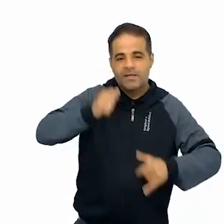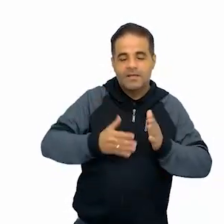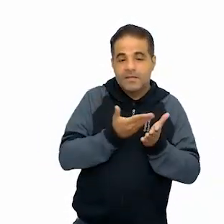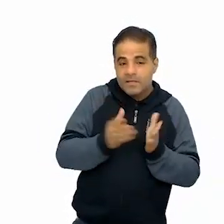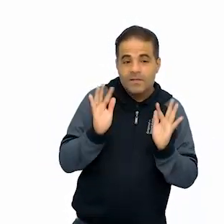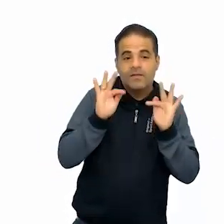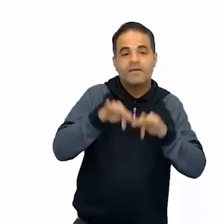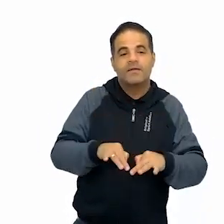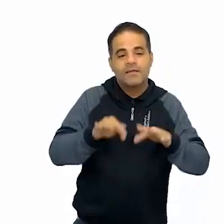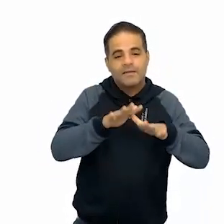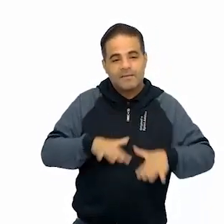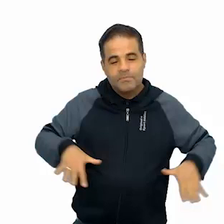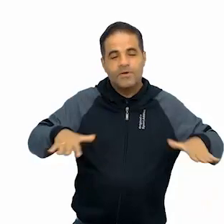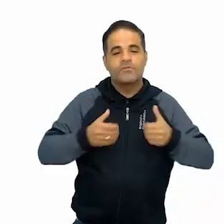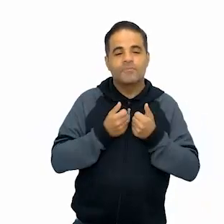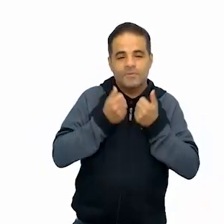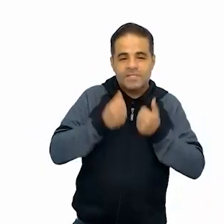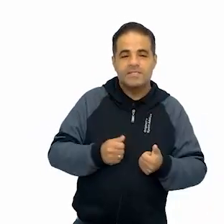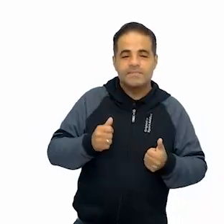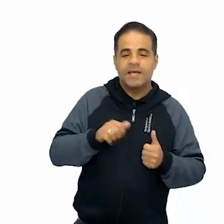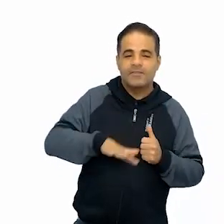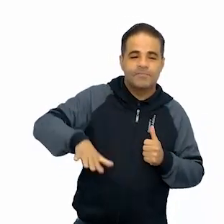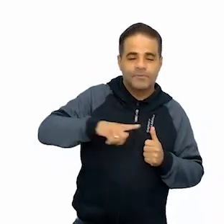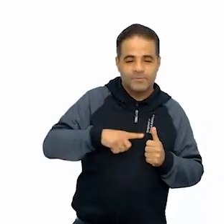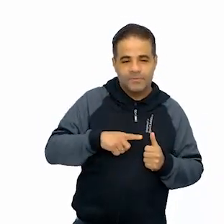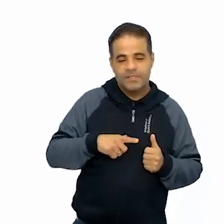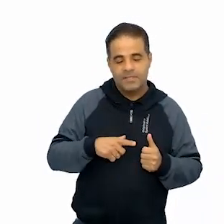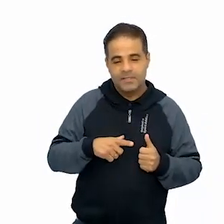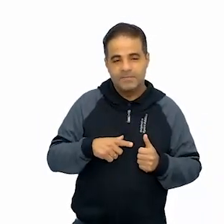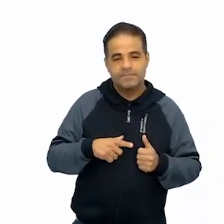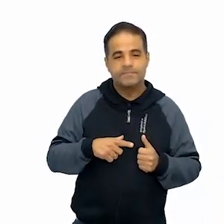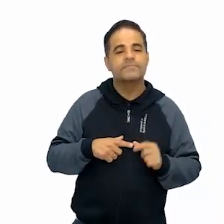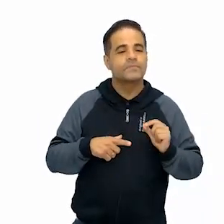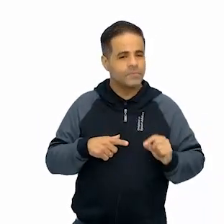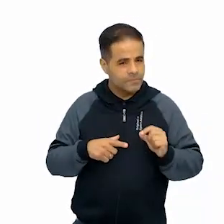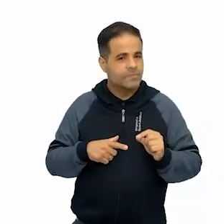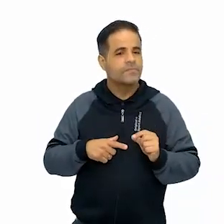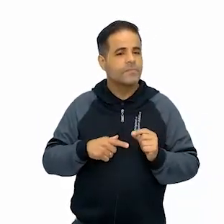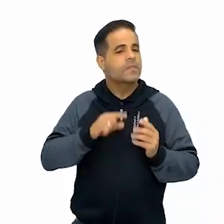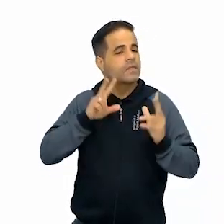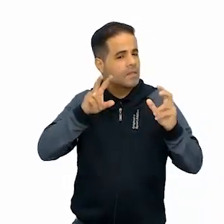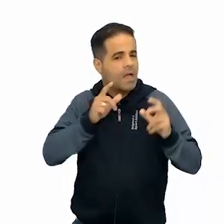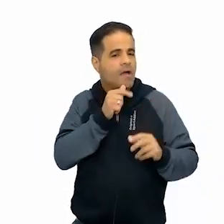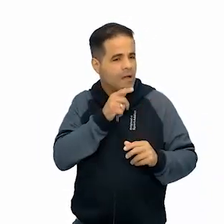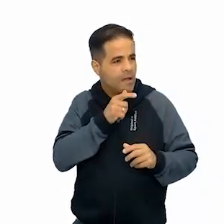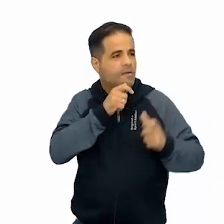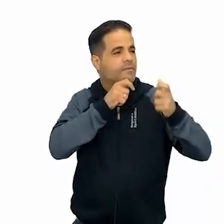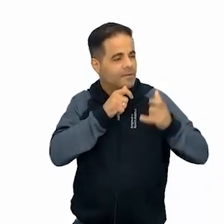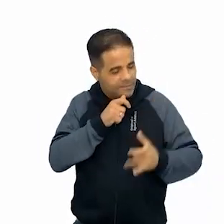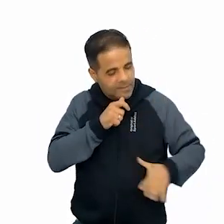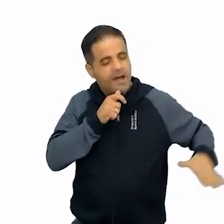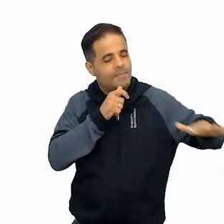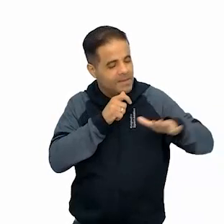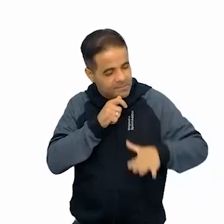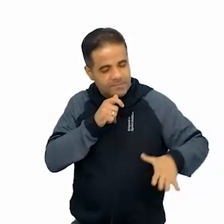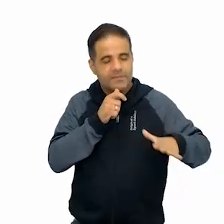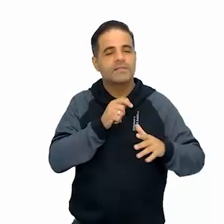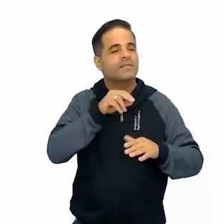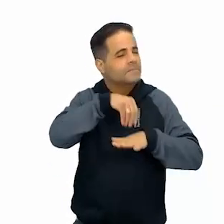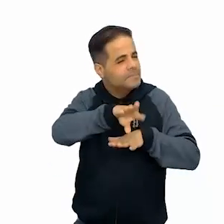No fim, discutam as informações que são curiosas, né, sobre a ave. Algumas